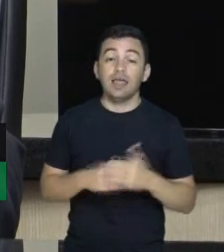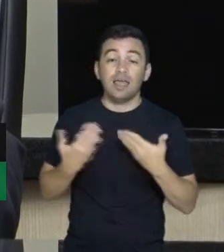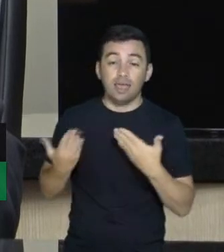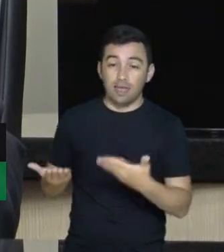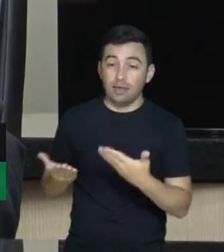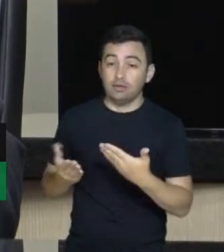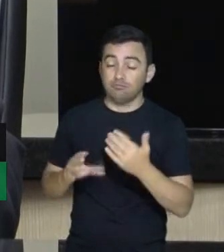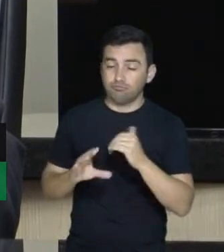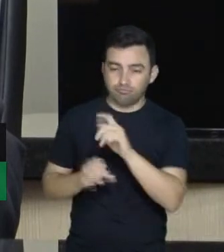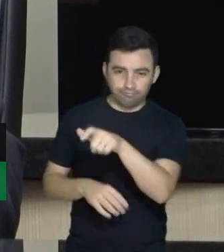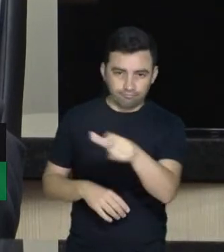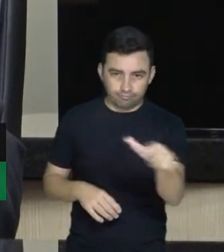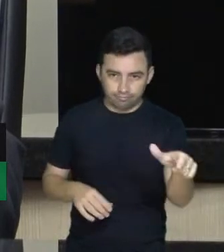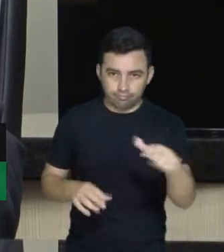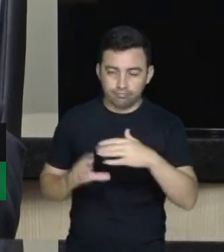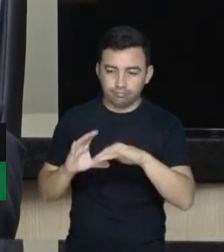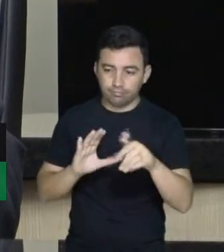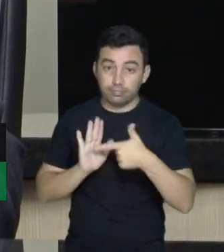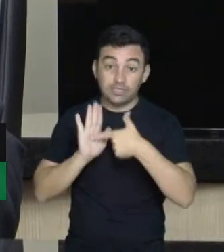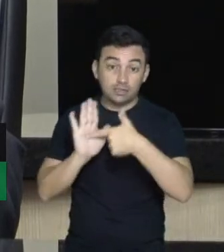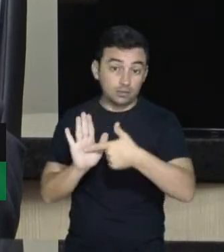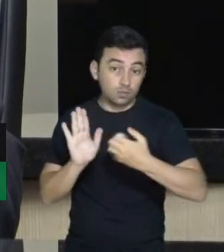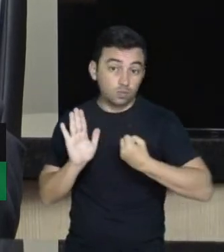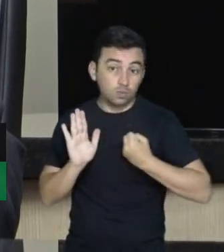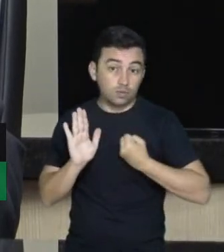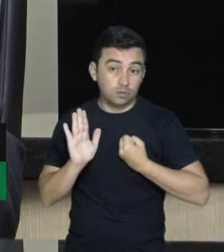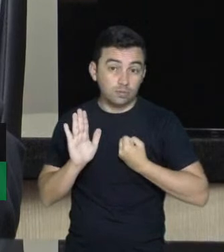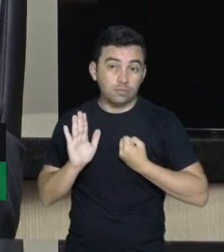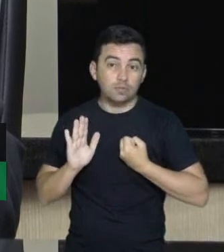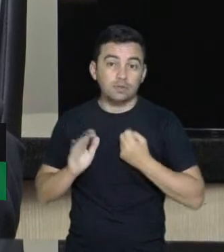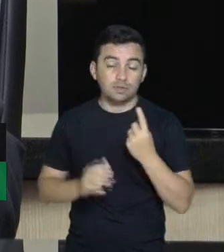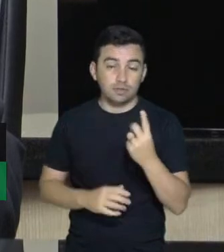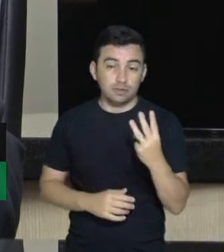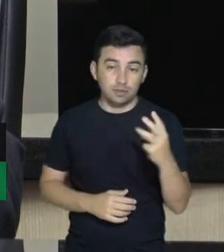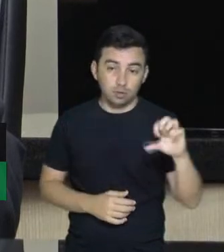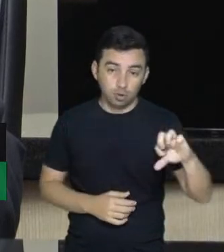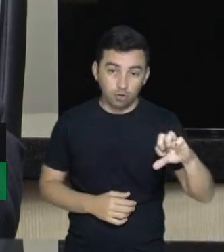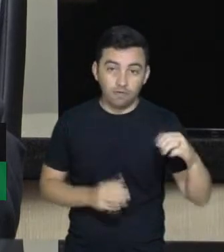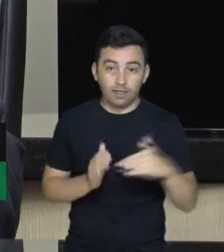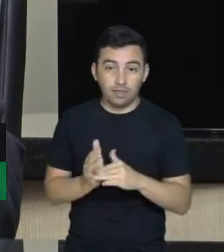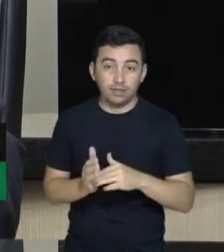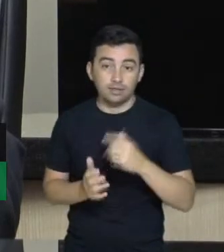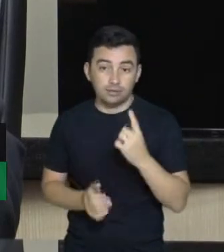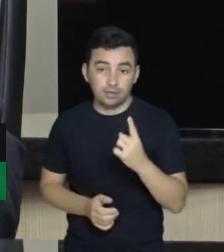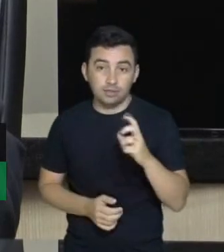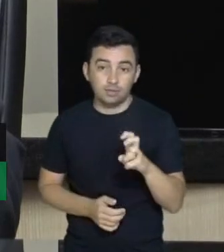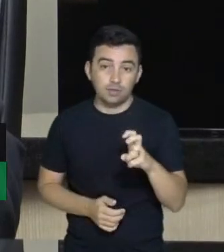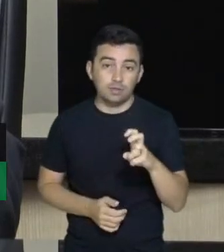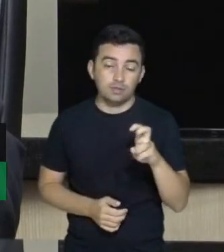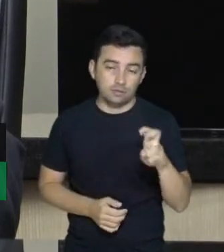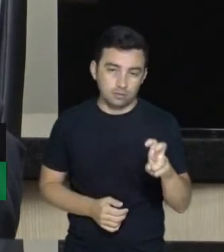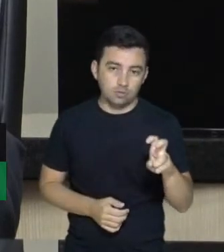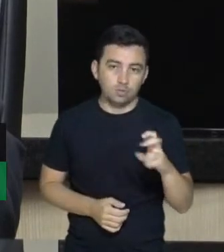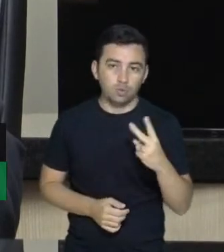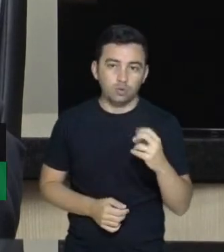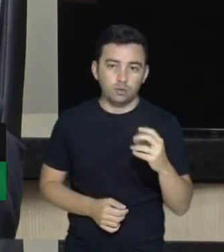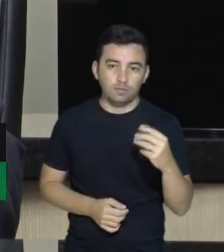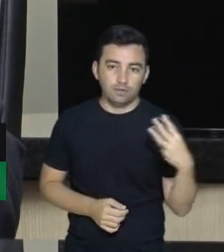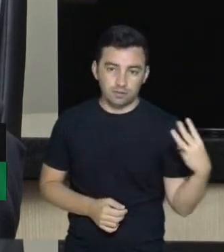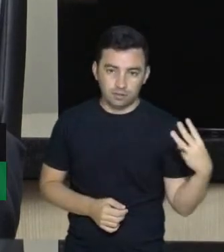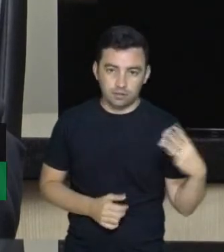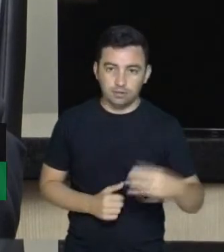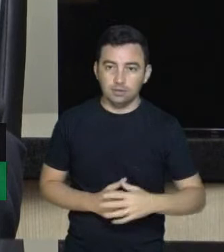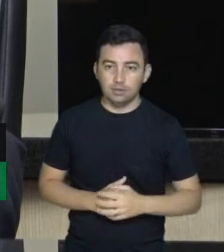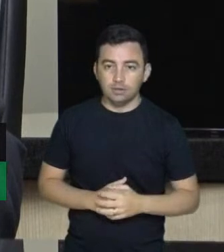destinatários as indicações nº 139 a 155-2023.